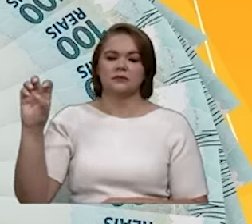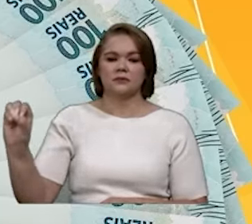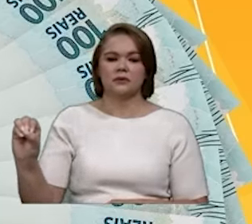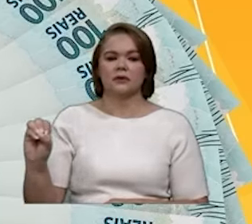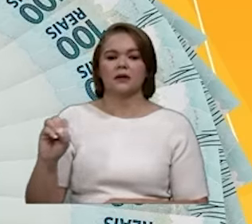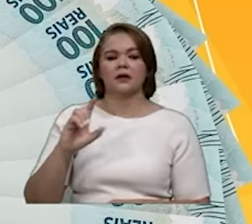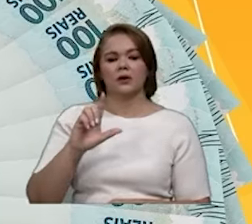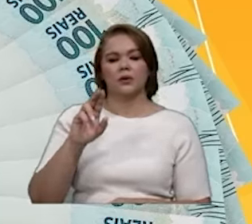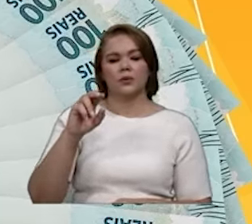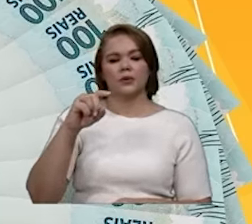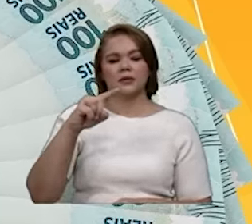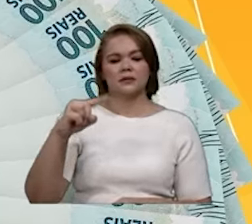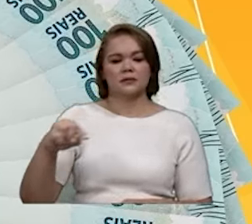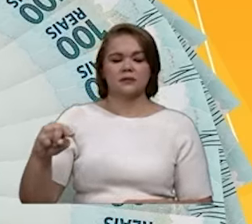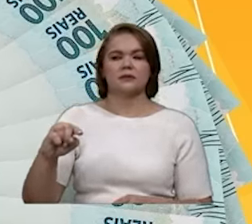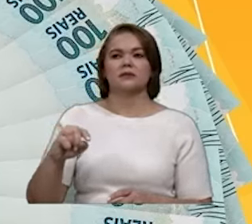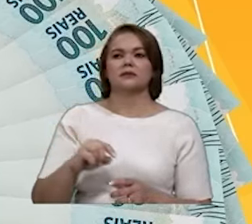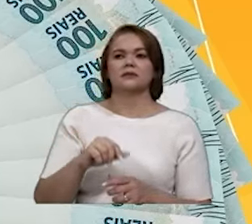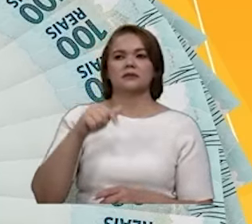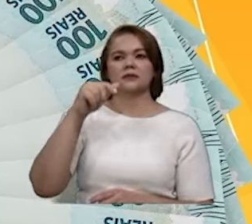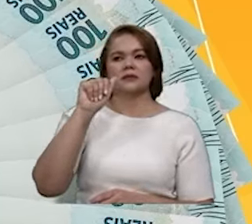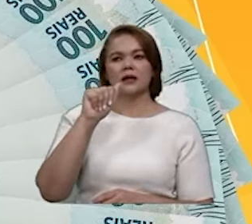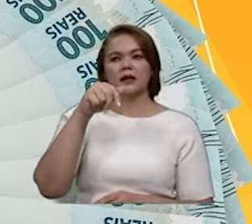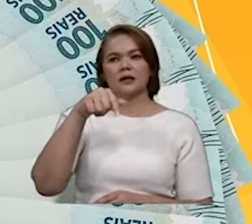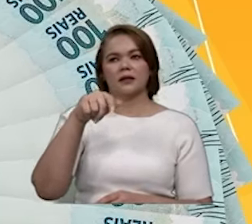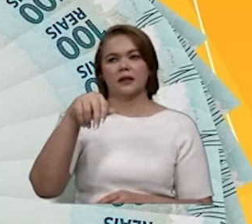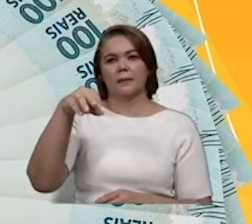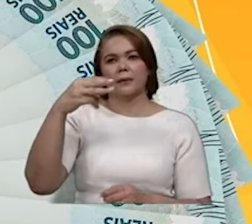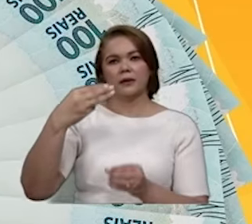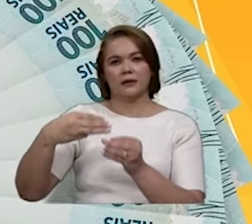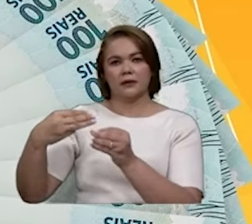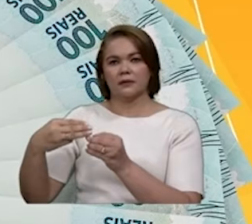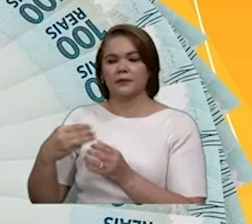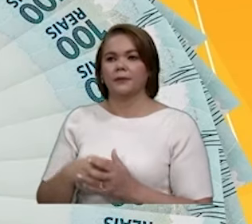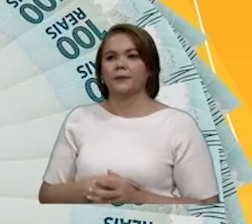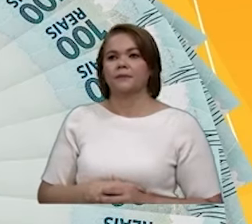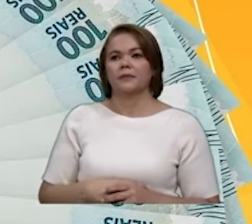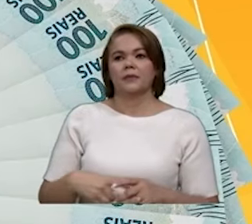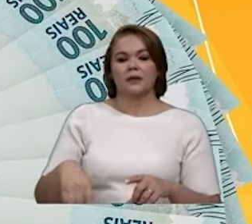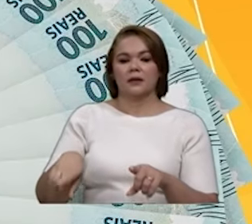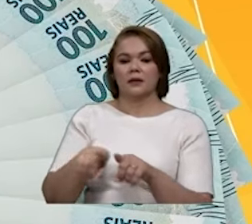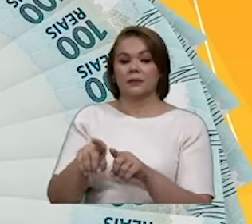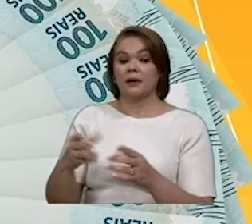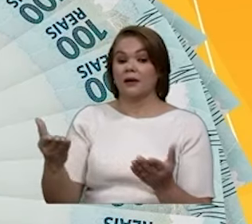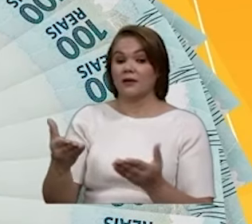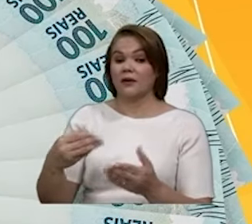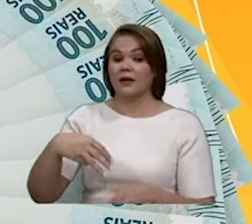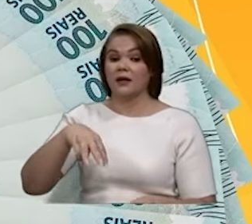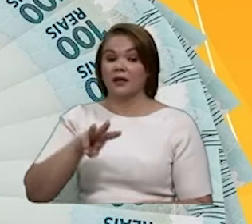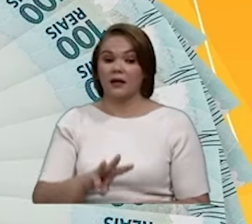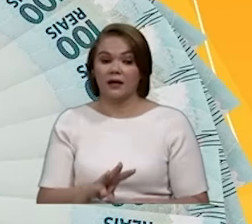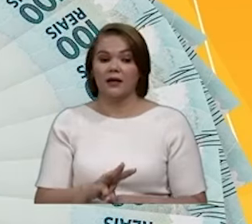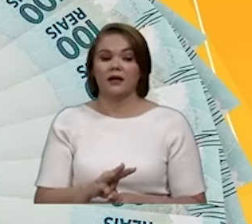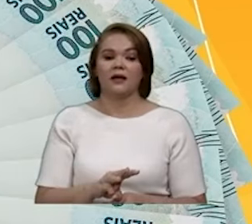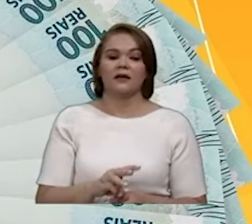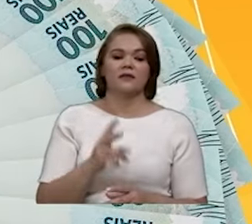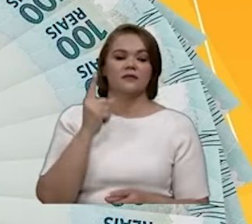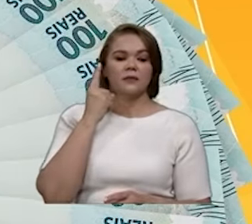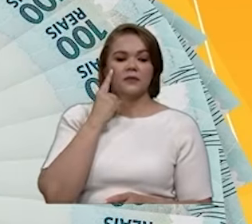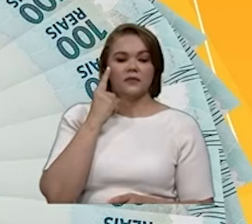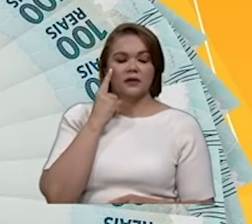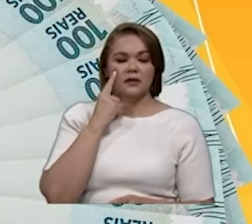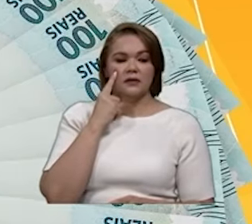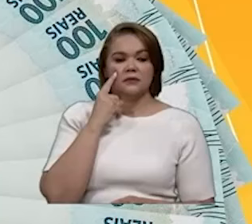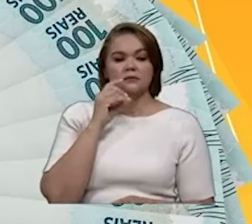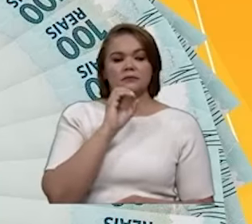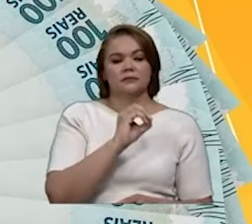02000050. Luiz Carlos, de Aquidaban, meu querido Luiz Carlos, um abraço! E agora, amigo, quem leva, hein? Vamos lá, vamos lá,